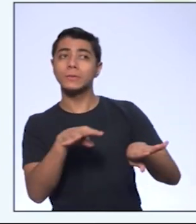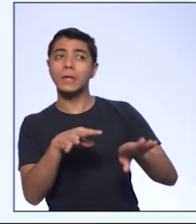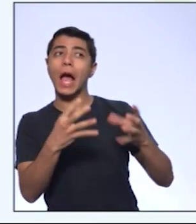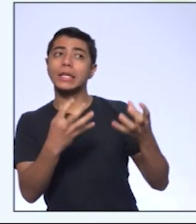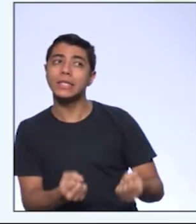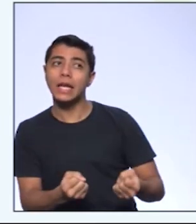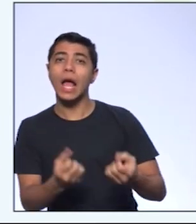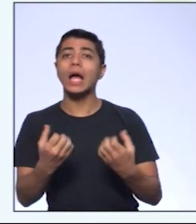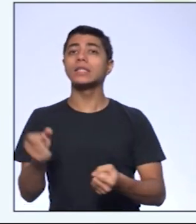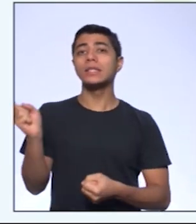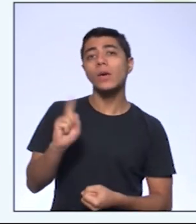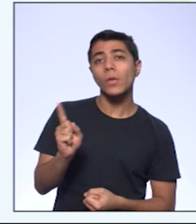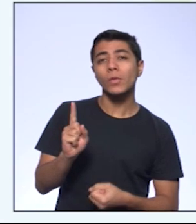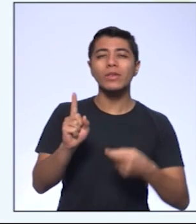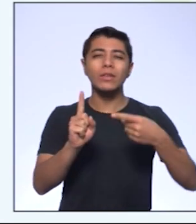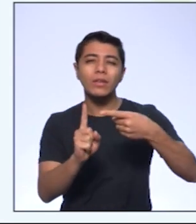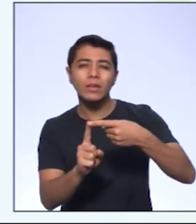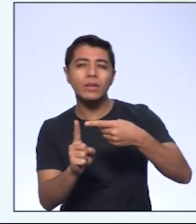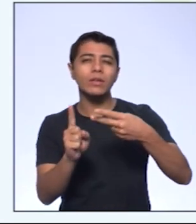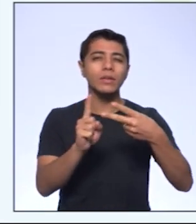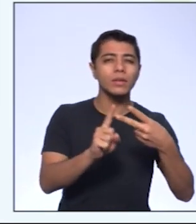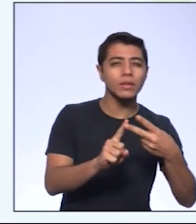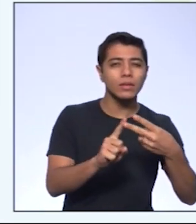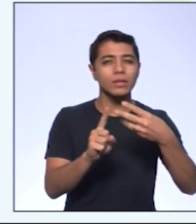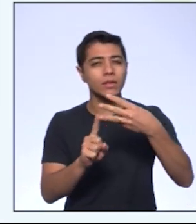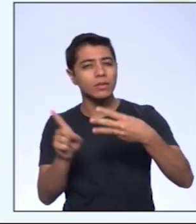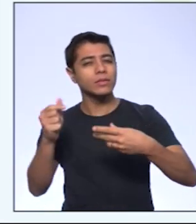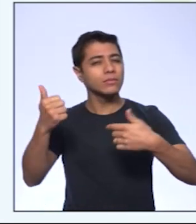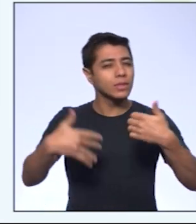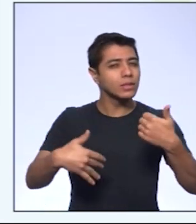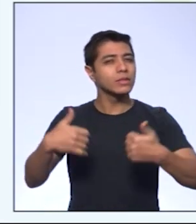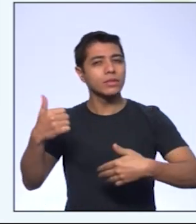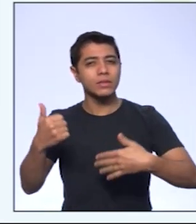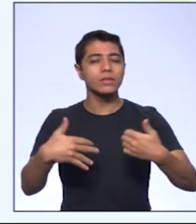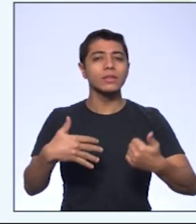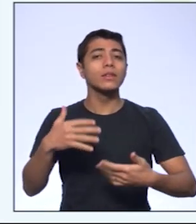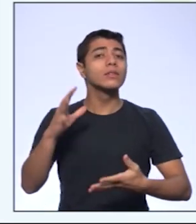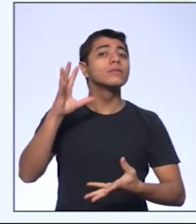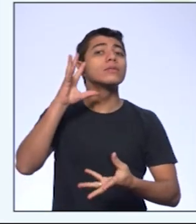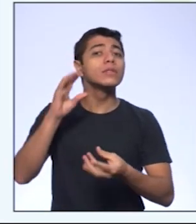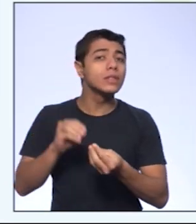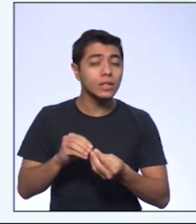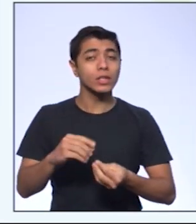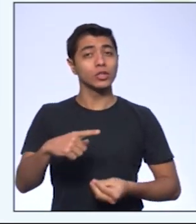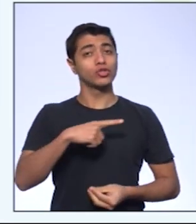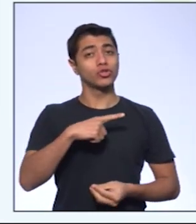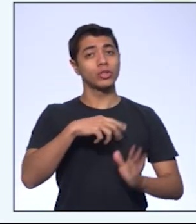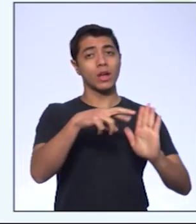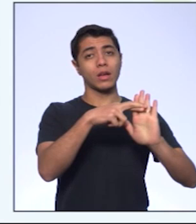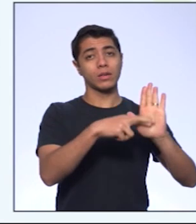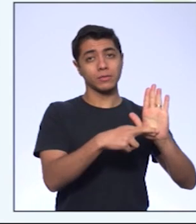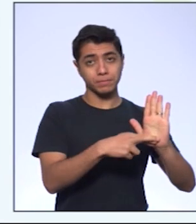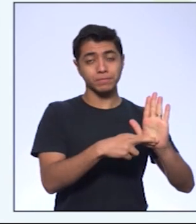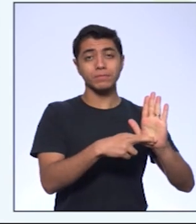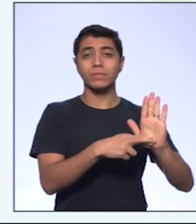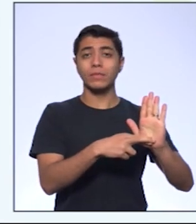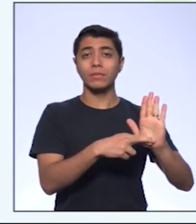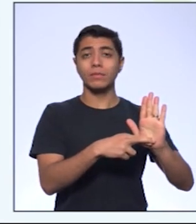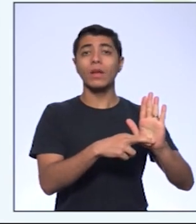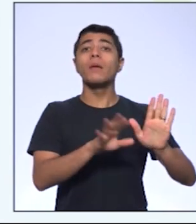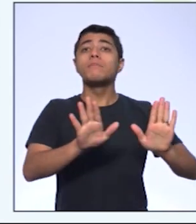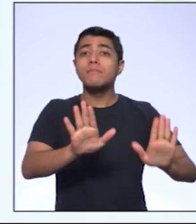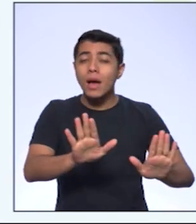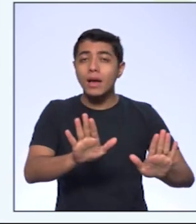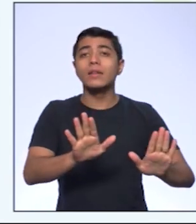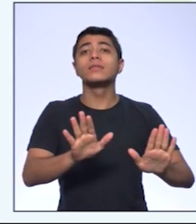quê? Para a desconsideração da existência de normas populares, usadas aí pelos falantes da